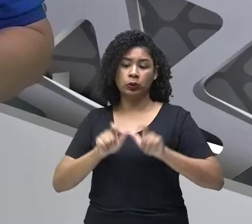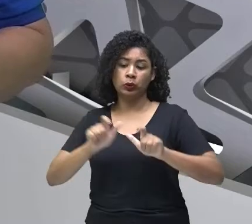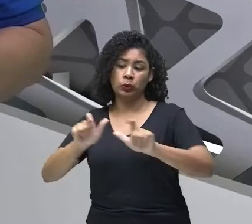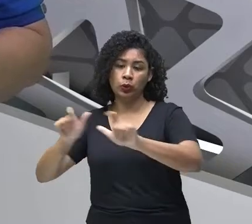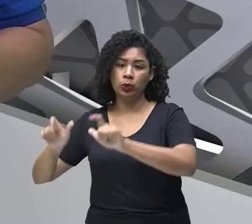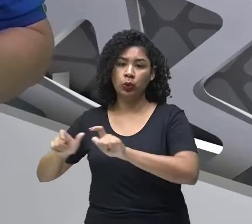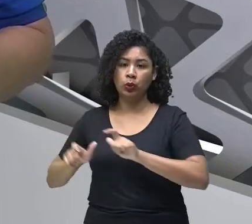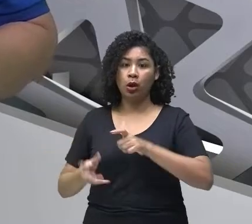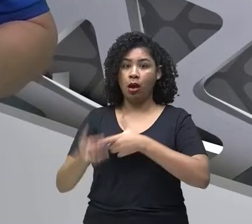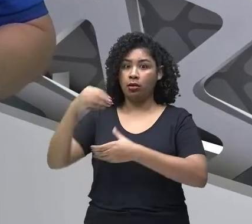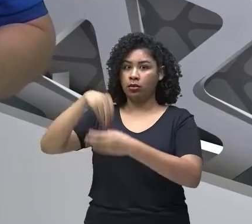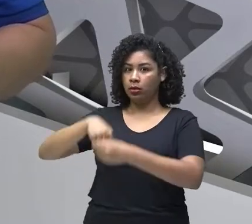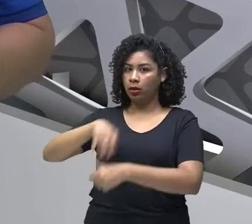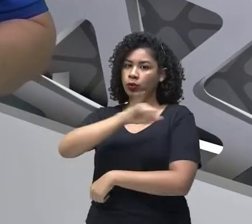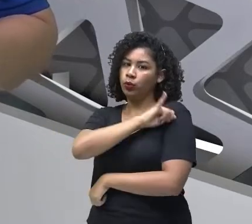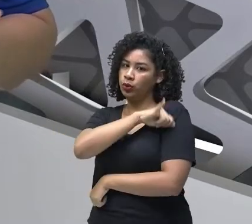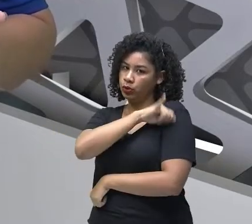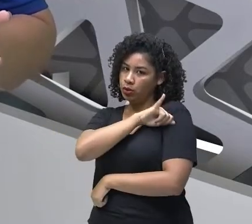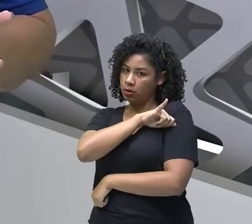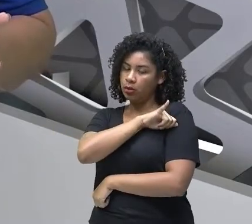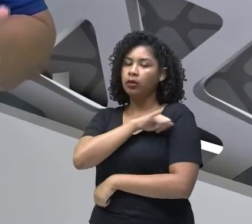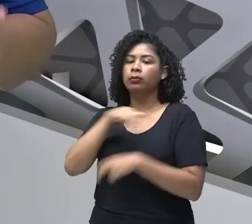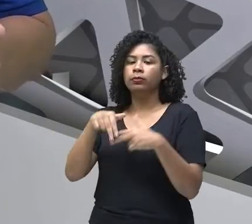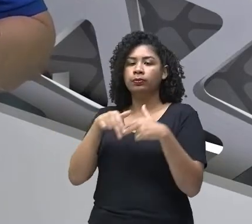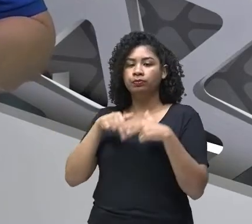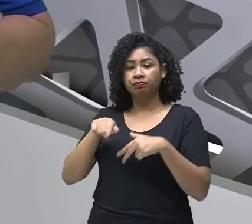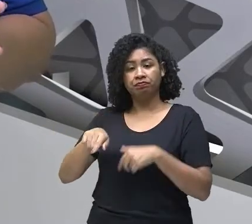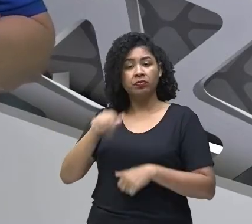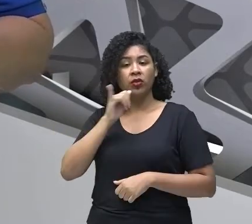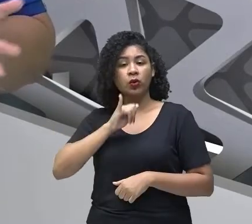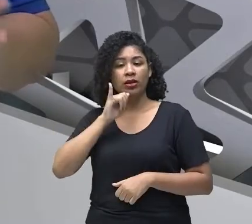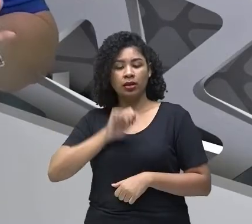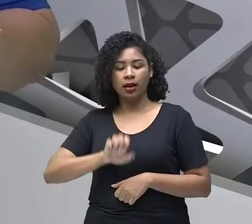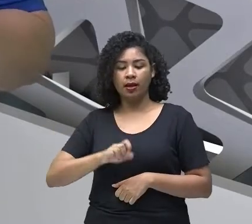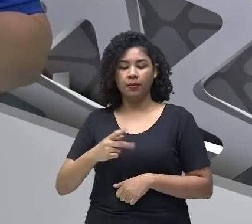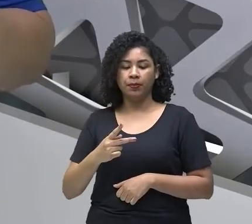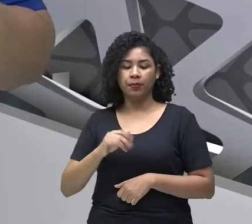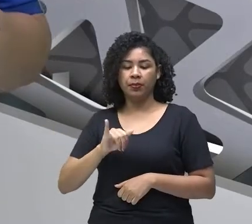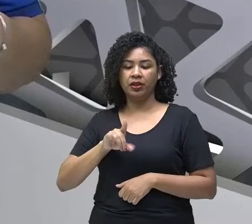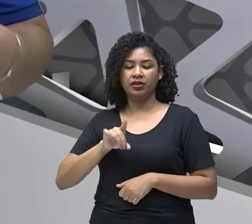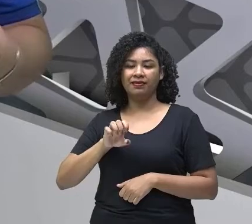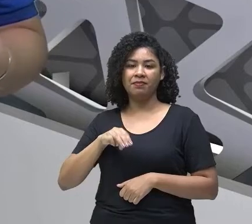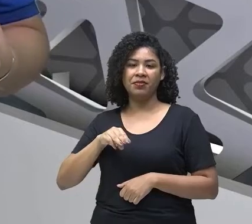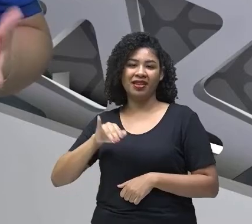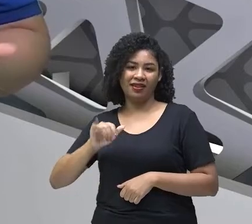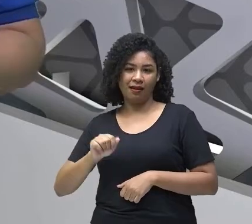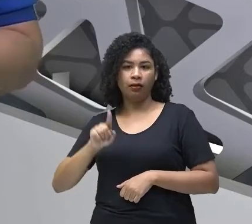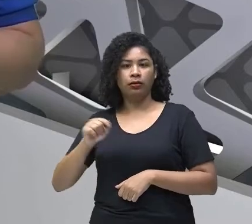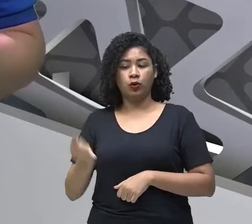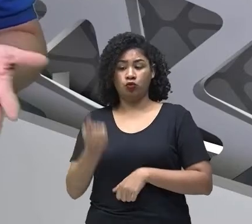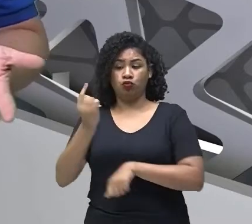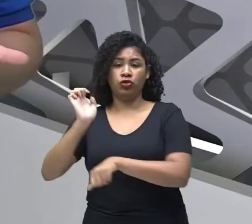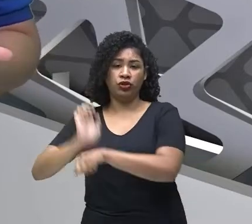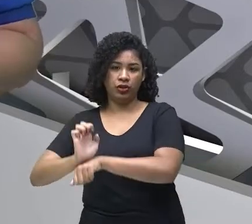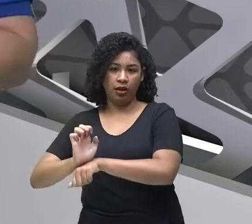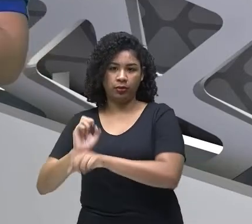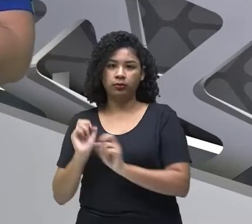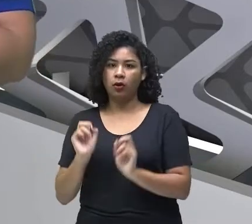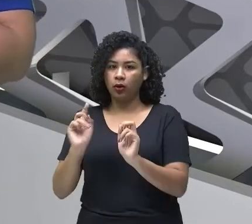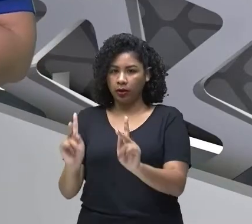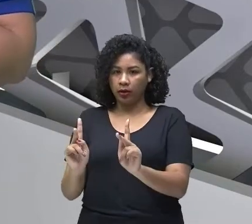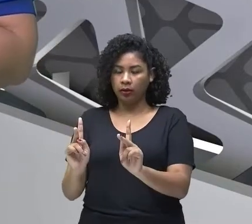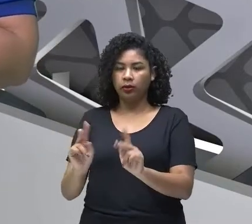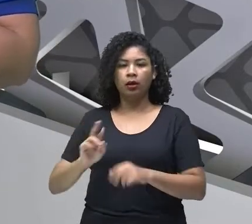localidades desse estado. Então, esse é um exemplo de epidemia no nível estadual. Ainda não